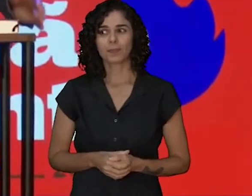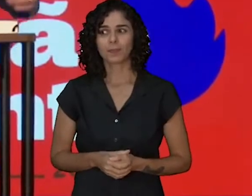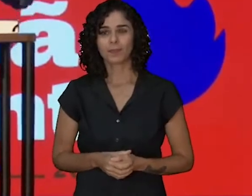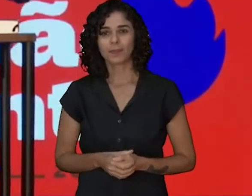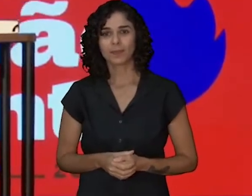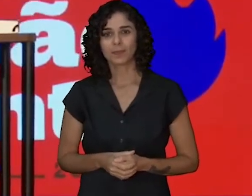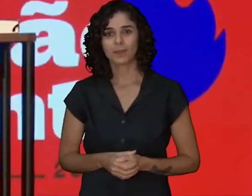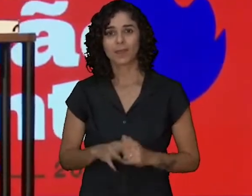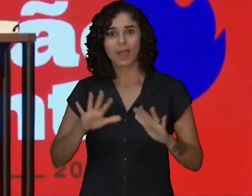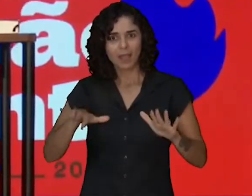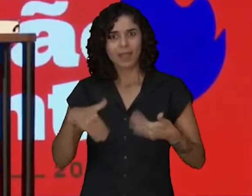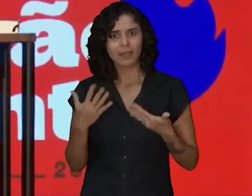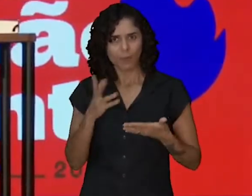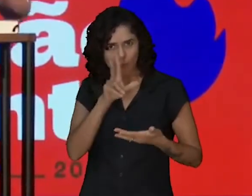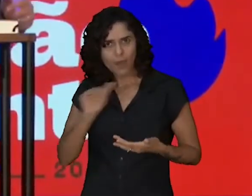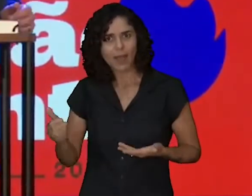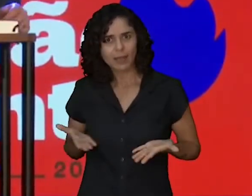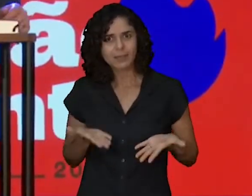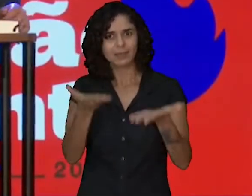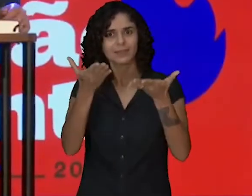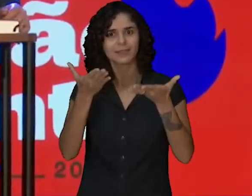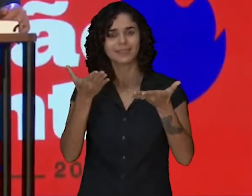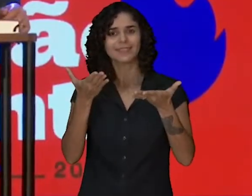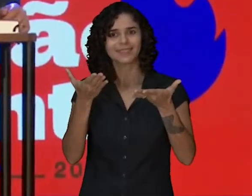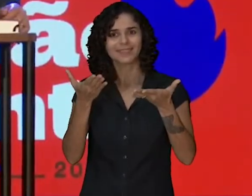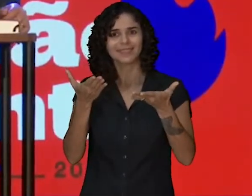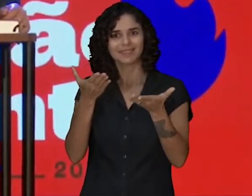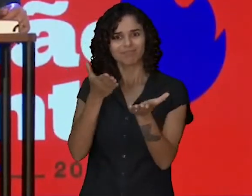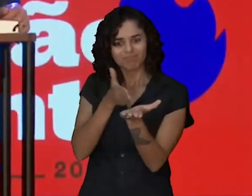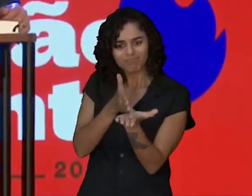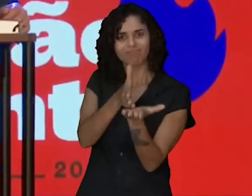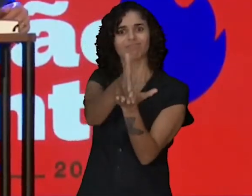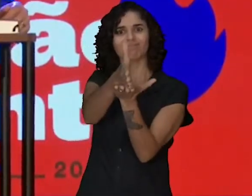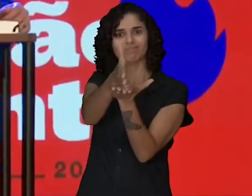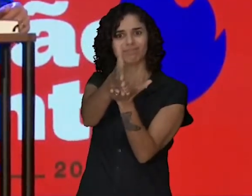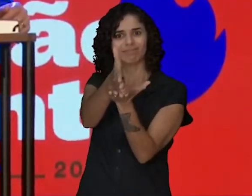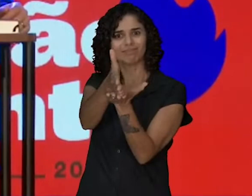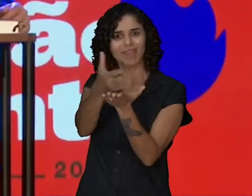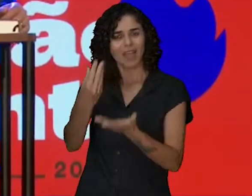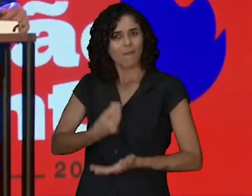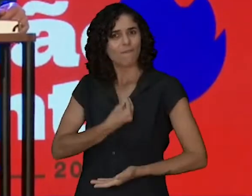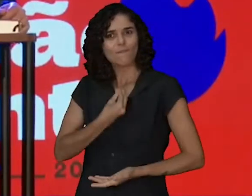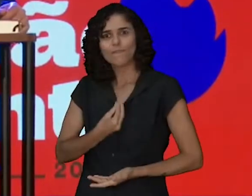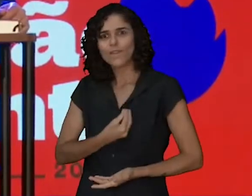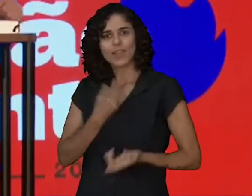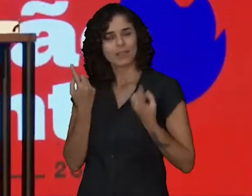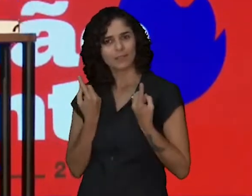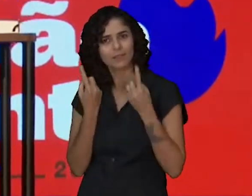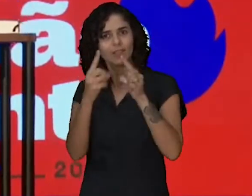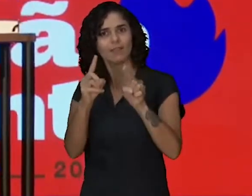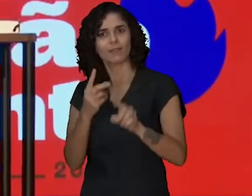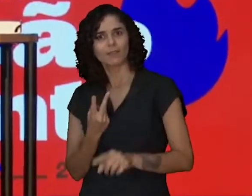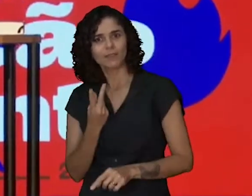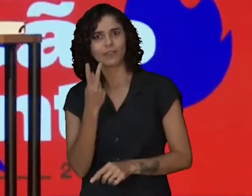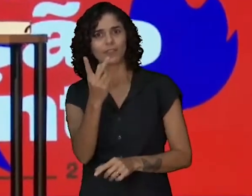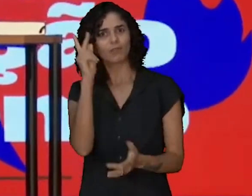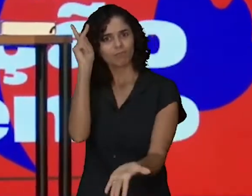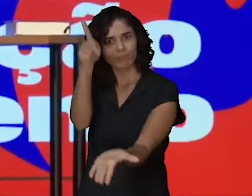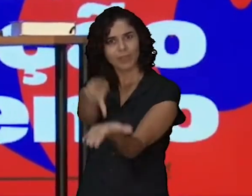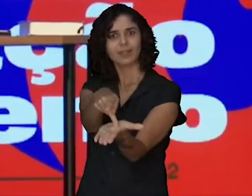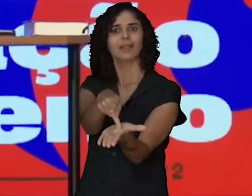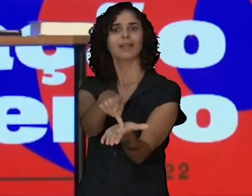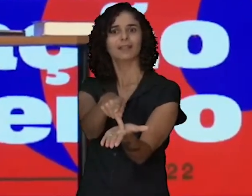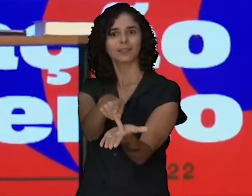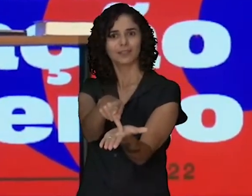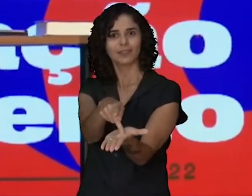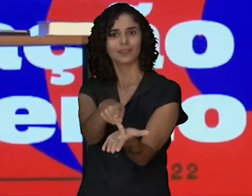Então corra a corrida, viva o seu desafio, para um dia poder dizer